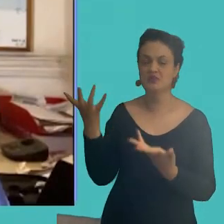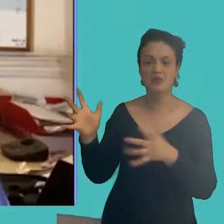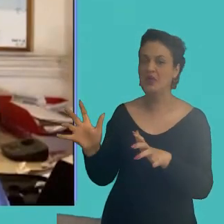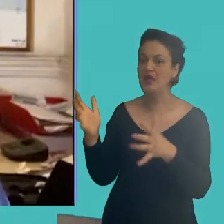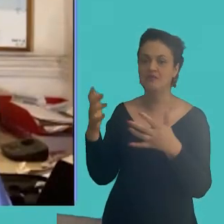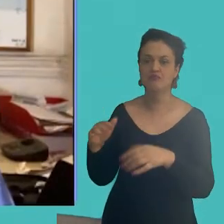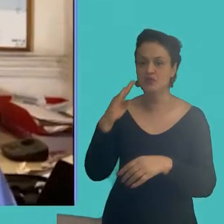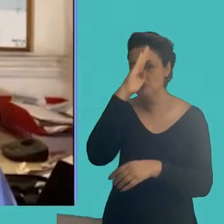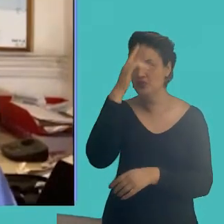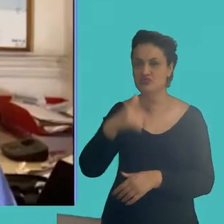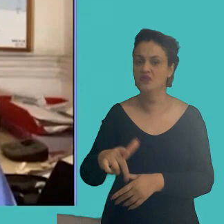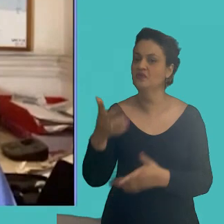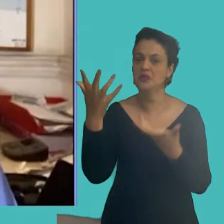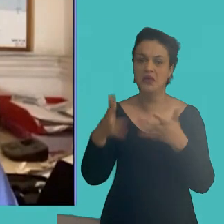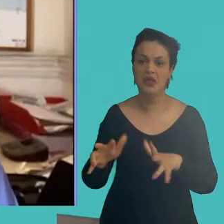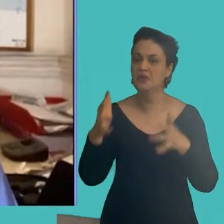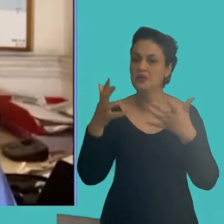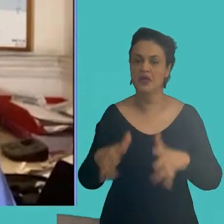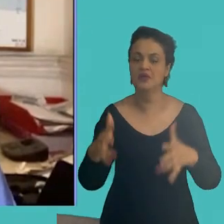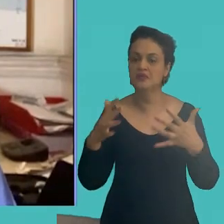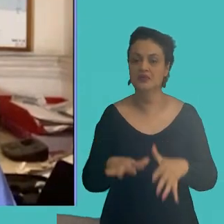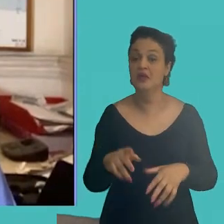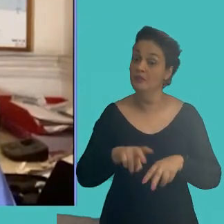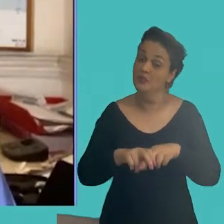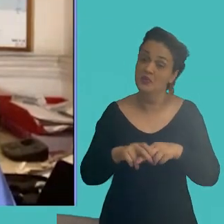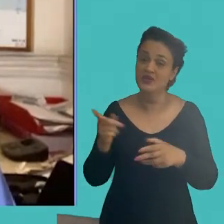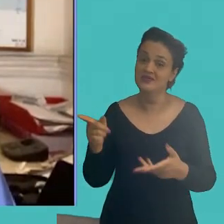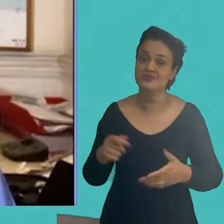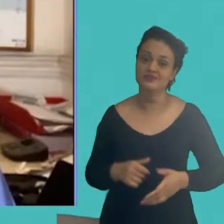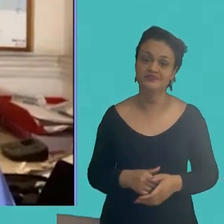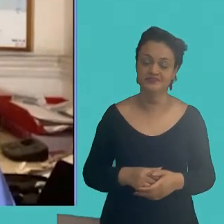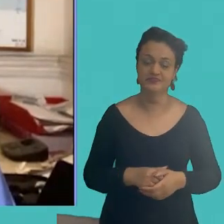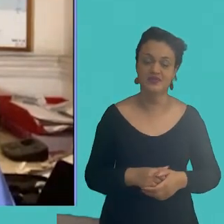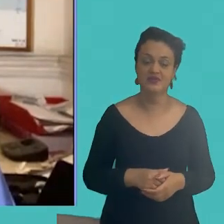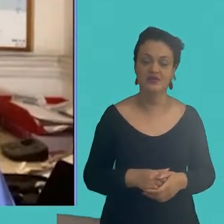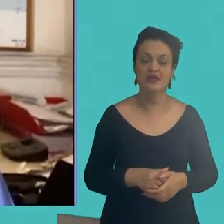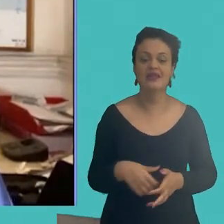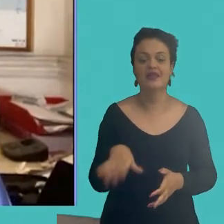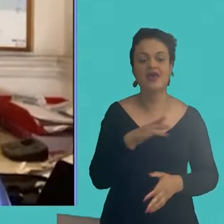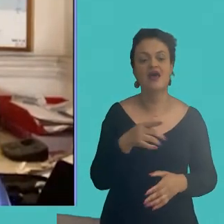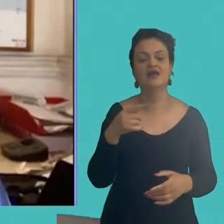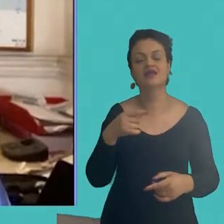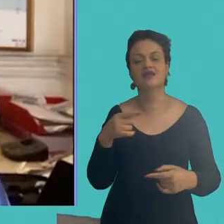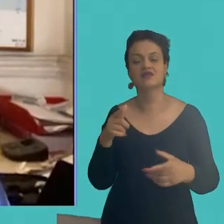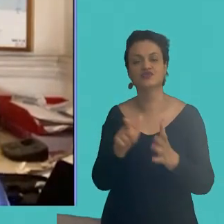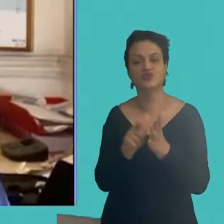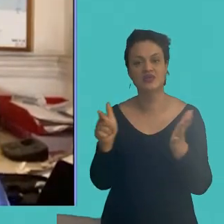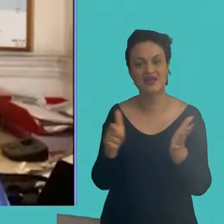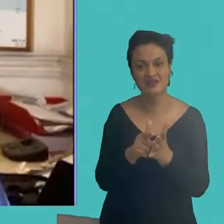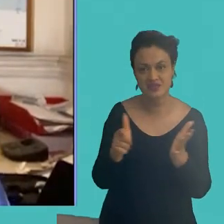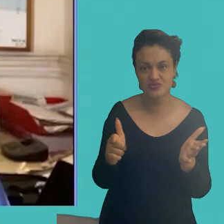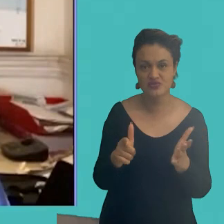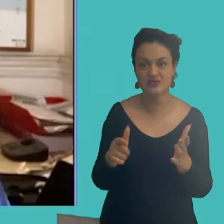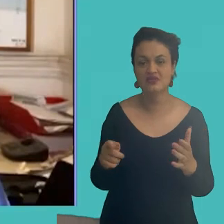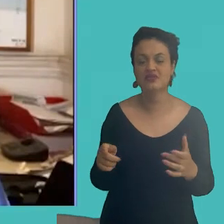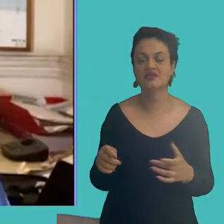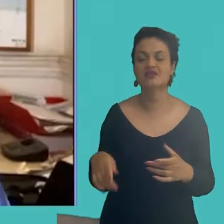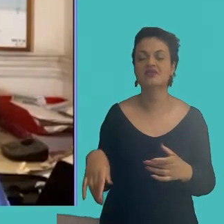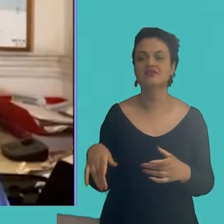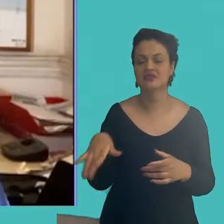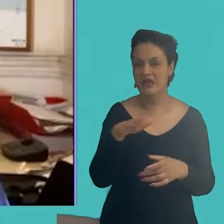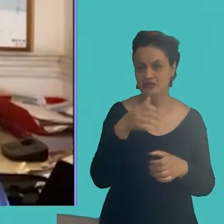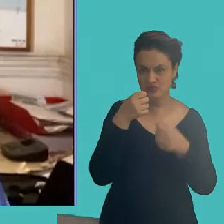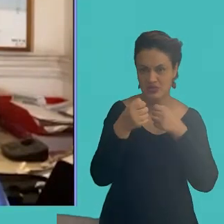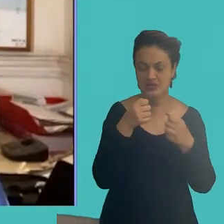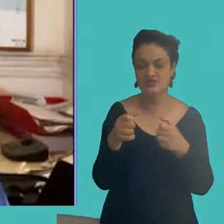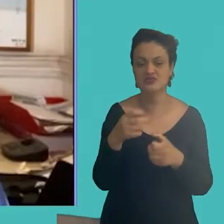Há, do ponto de vista do trabalho jornalístico, um paradoxo aí que é muito interessante de vocês